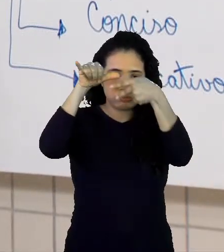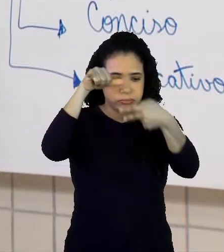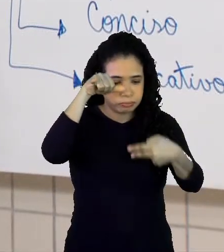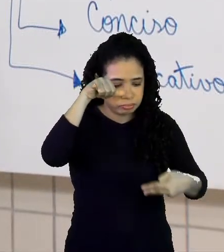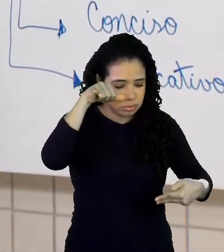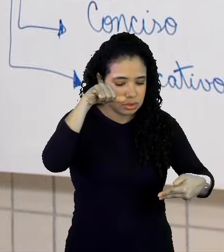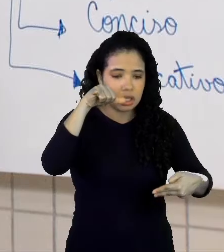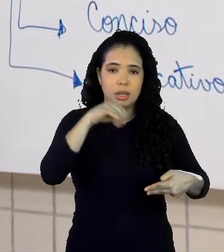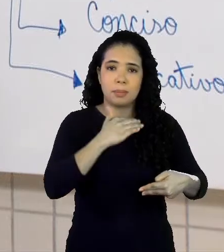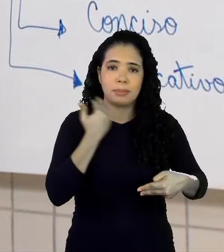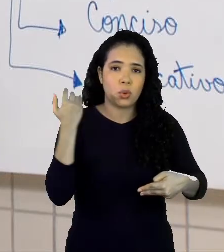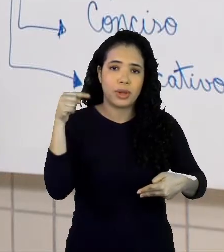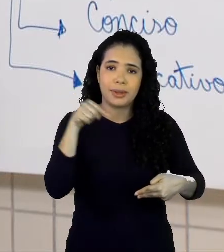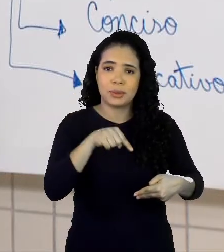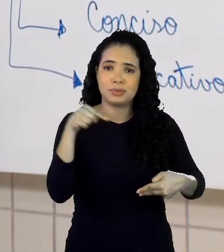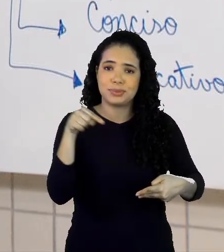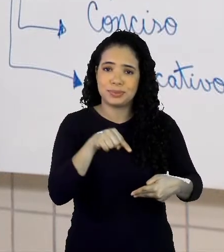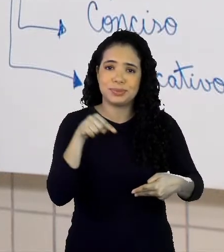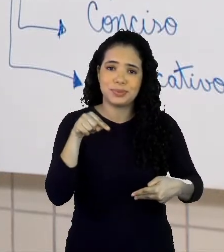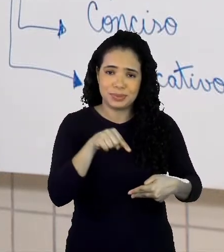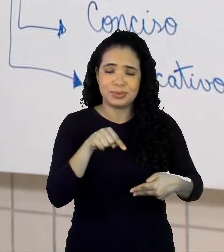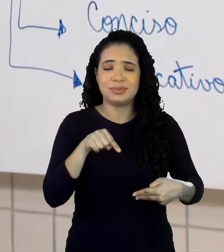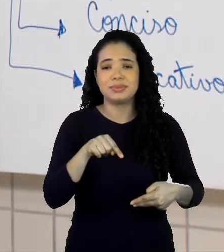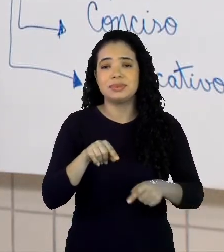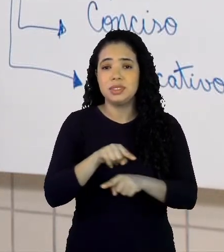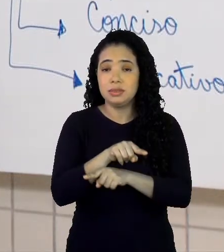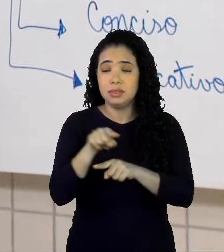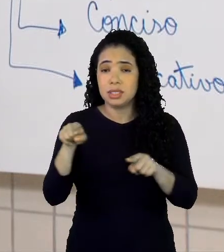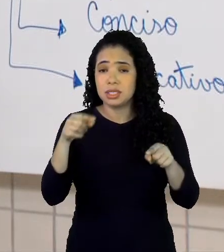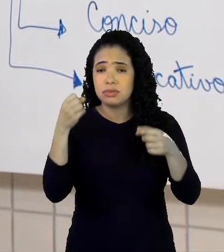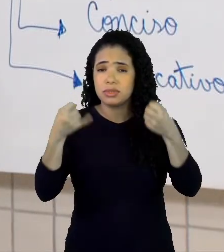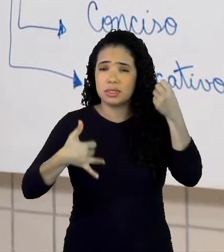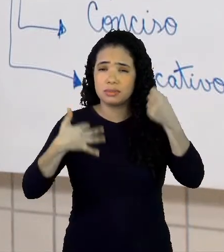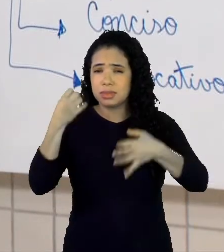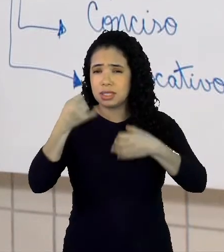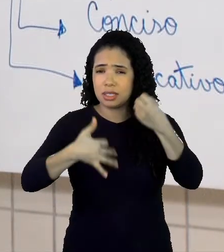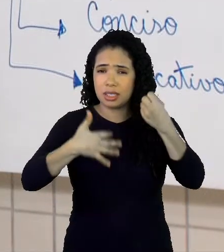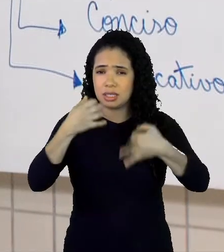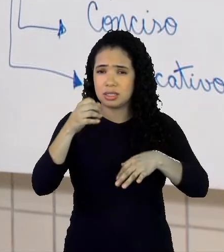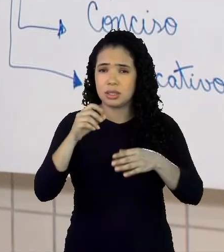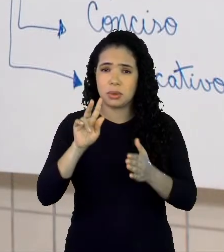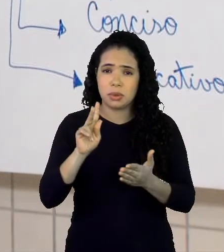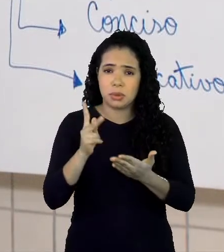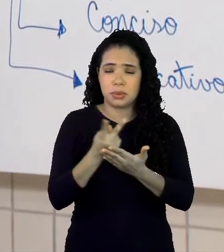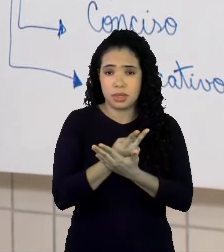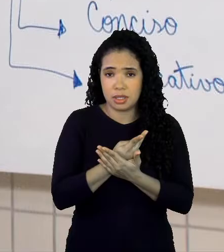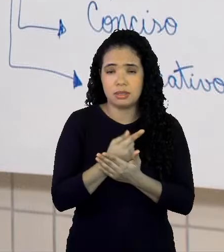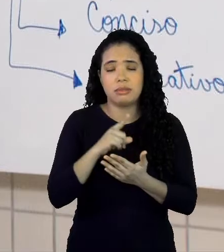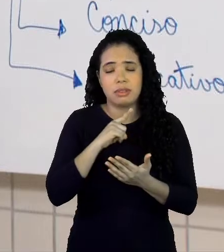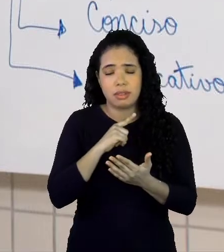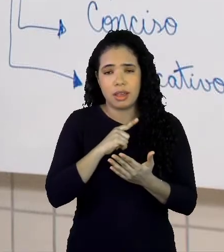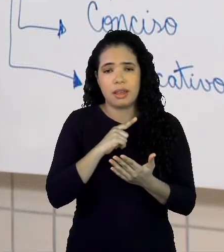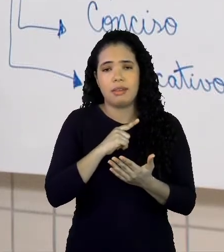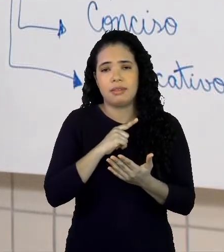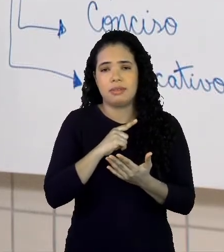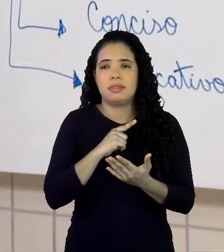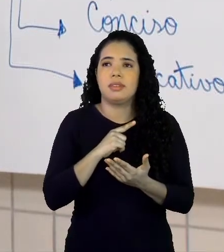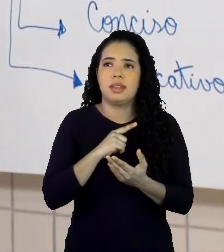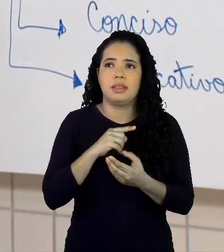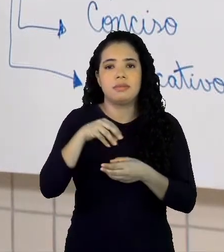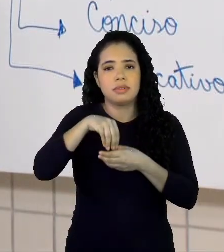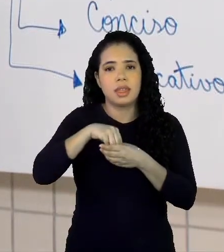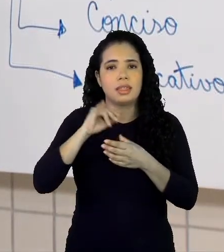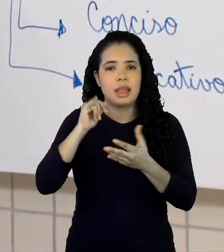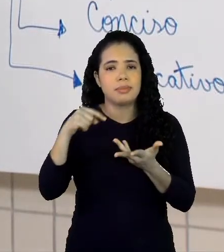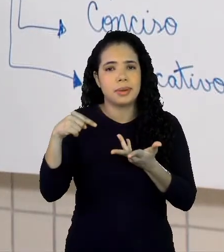pensar, né? Então aí você vai fazer uma explicação do que acontece nesse final, a partir dos elementos, né, da narração que ele dá